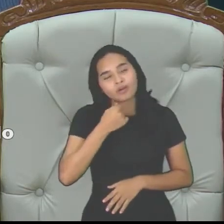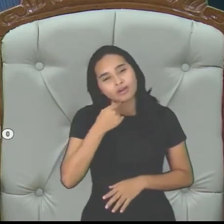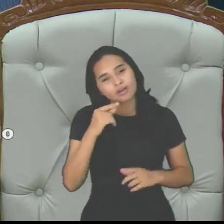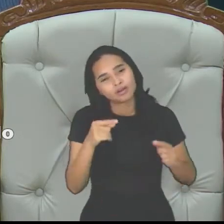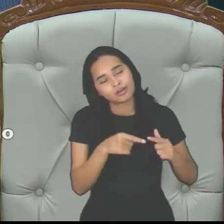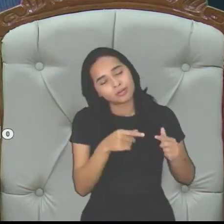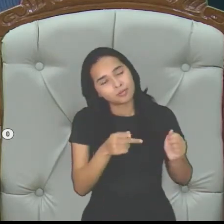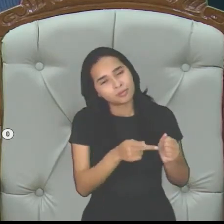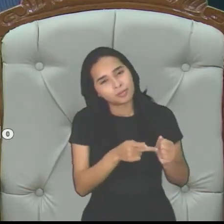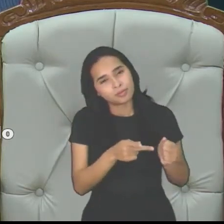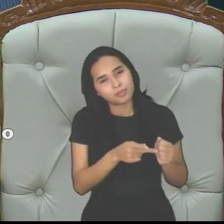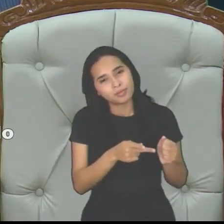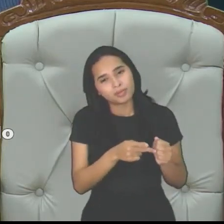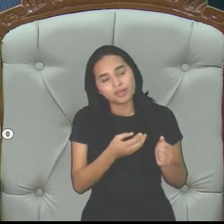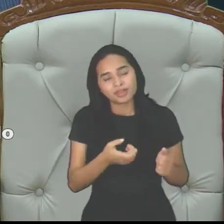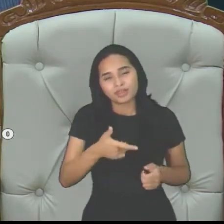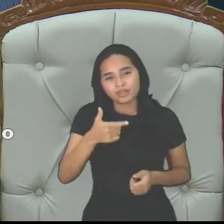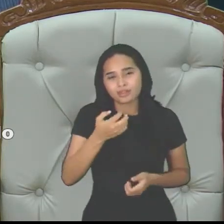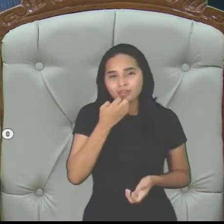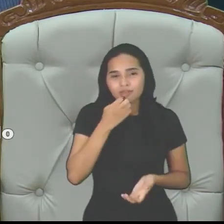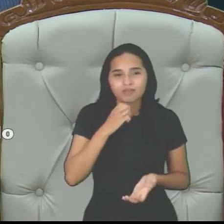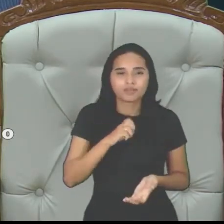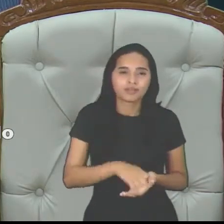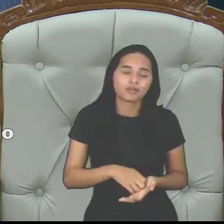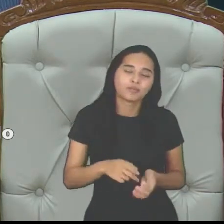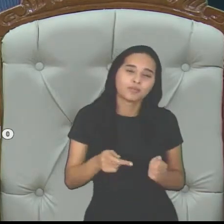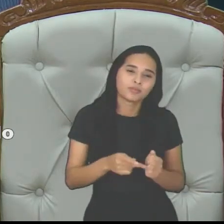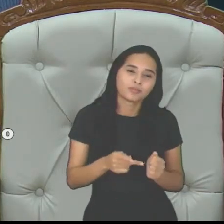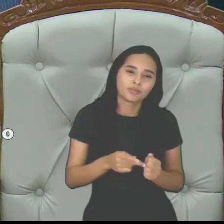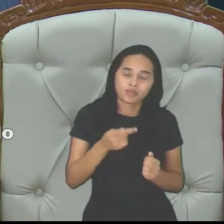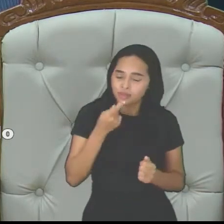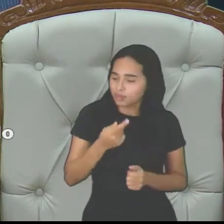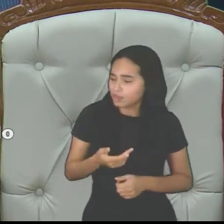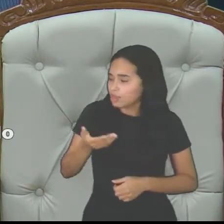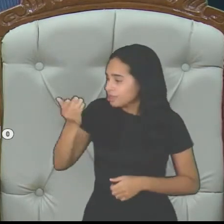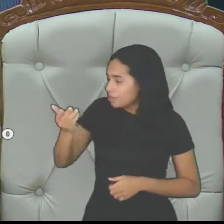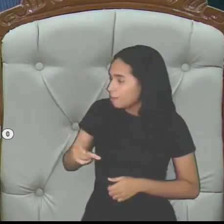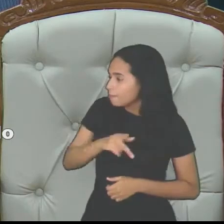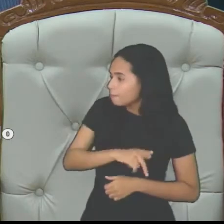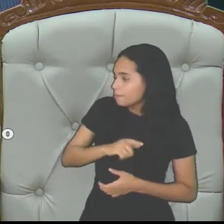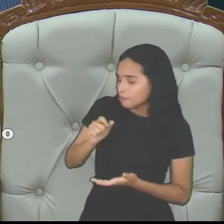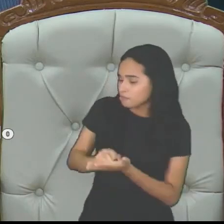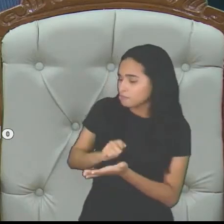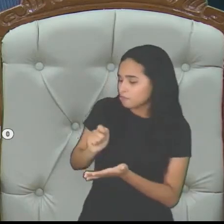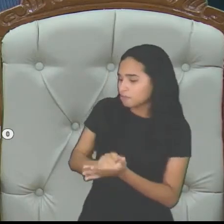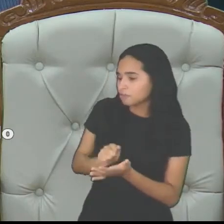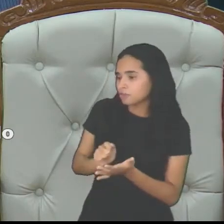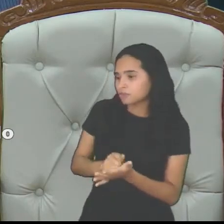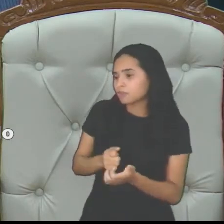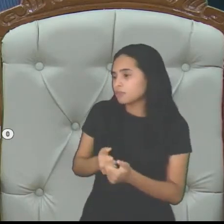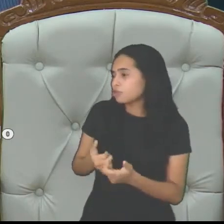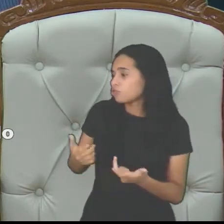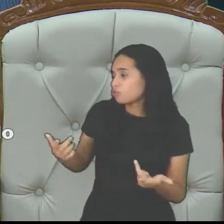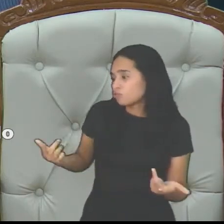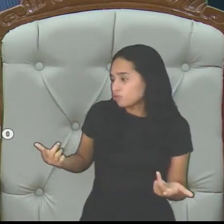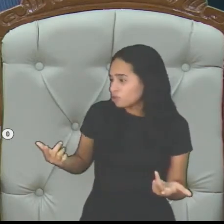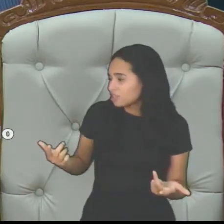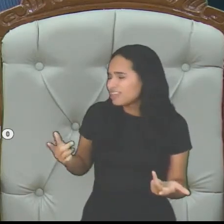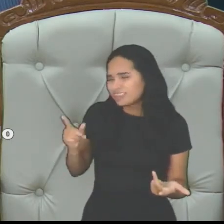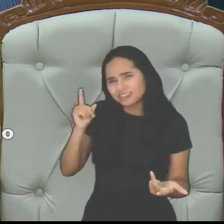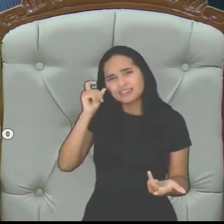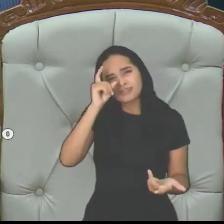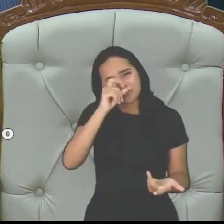sua segunda epístola, Pedro vai dizer que este homem escreveu coisas que é de